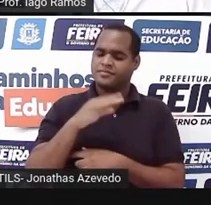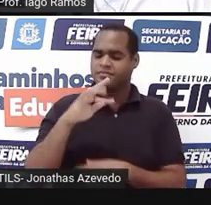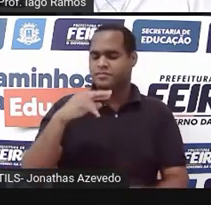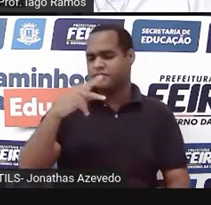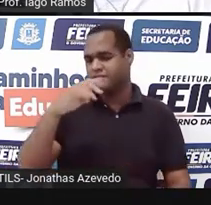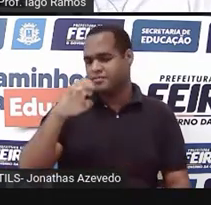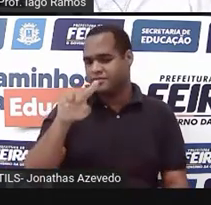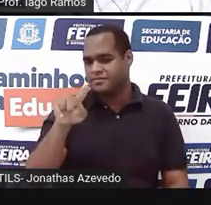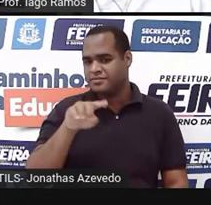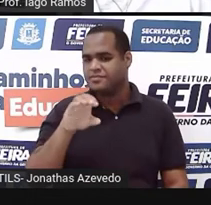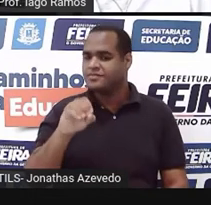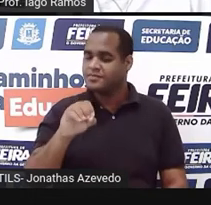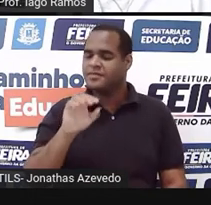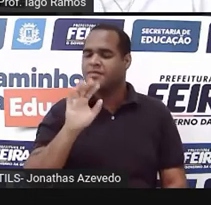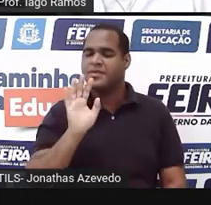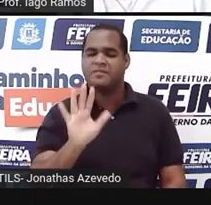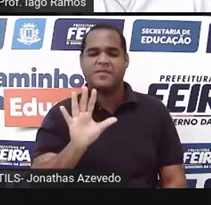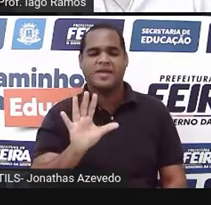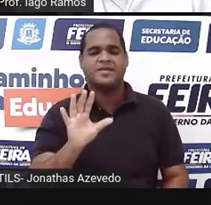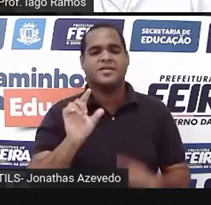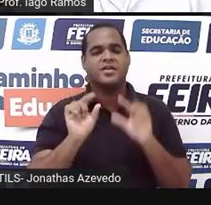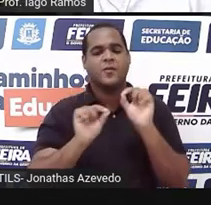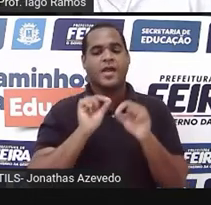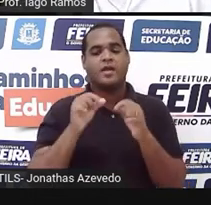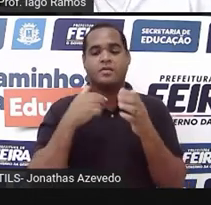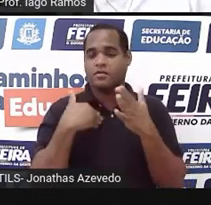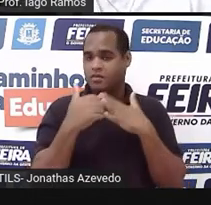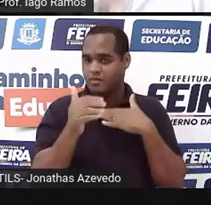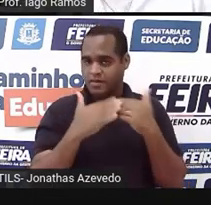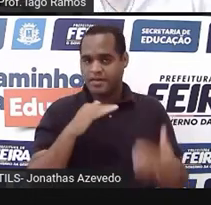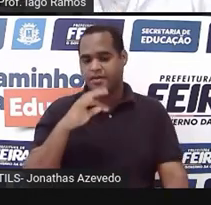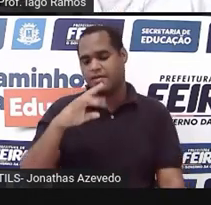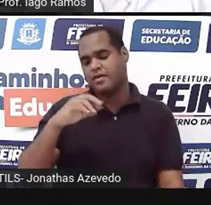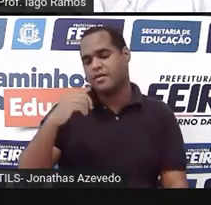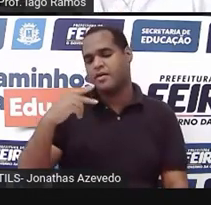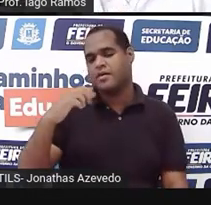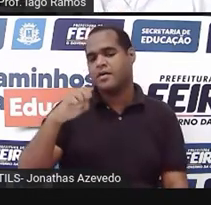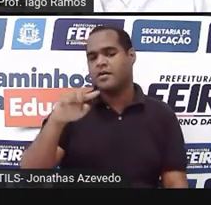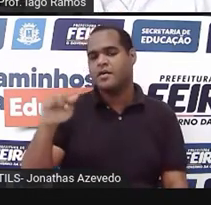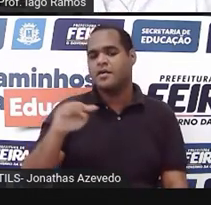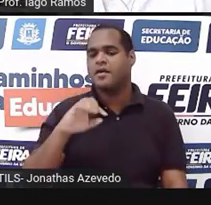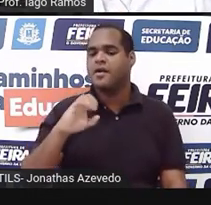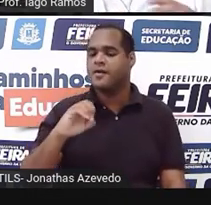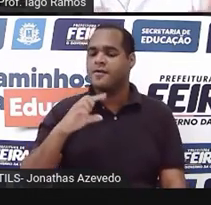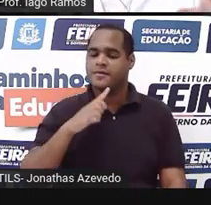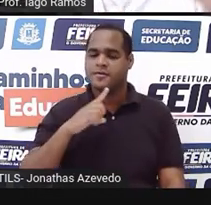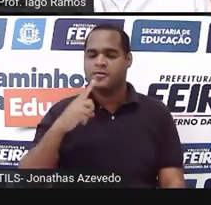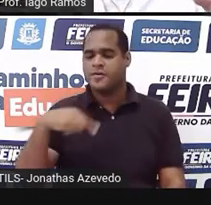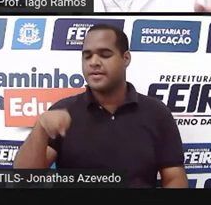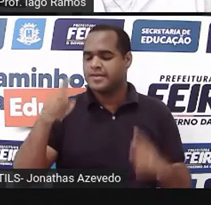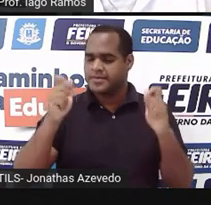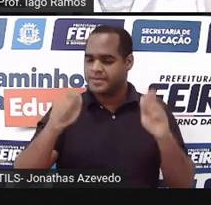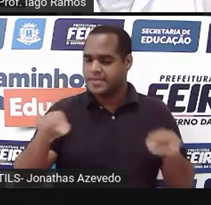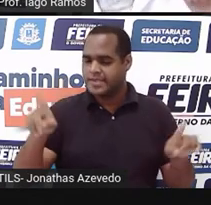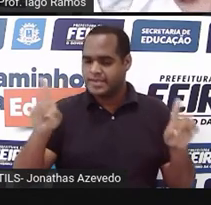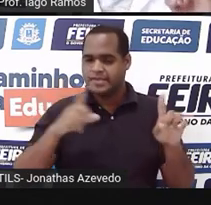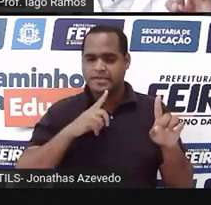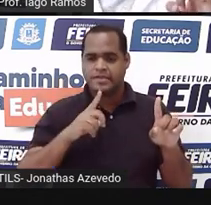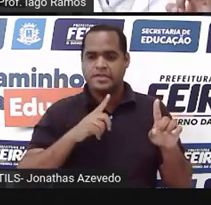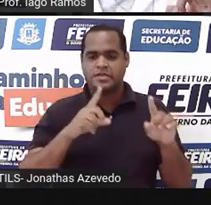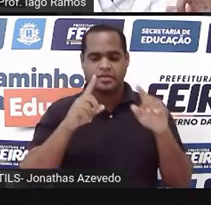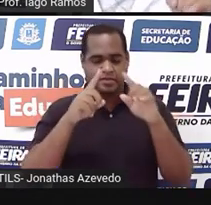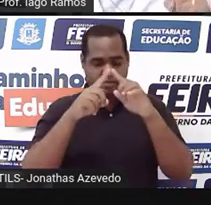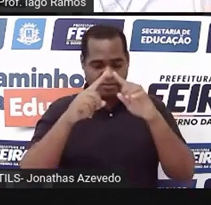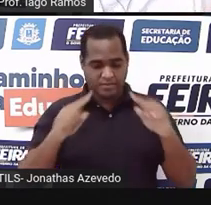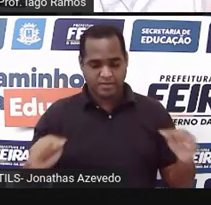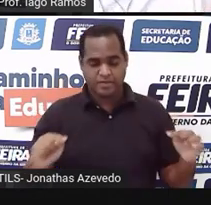mas né em qualquer trapézio né sem a gente precisar dividir em triângulos